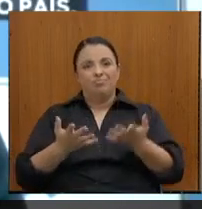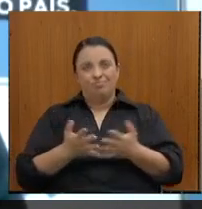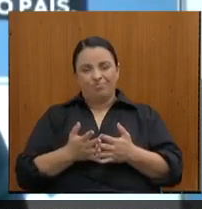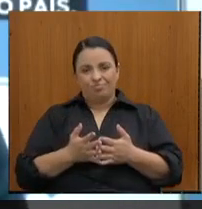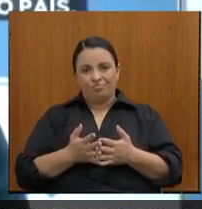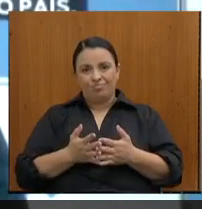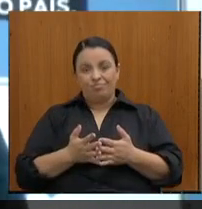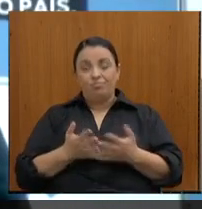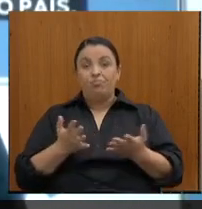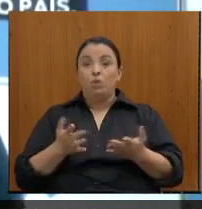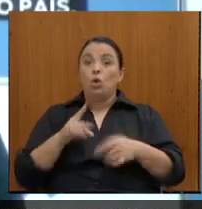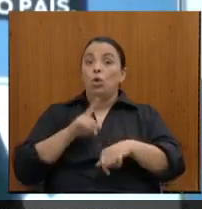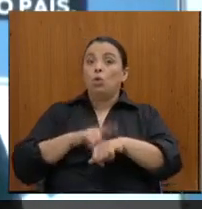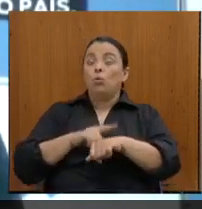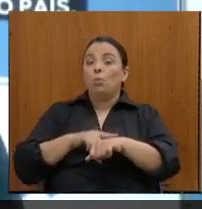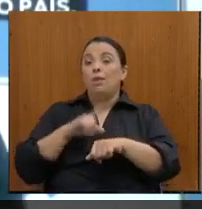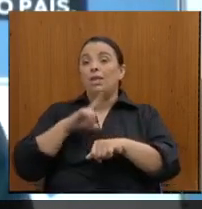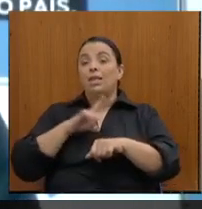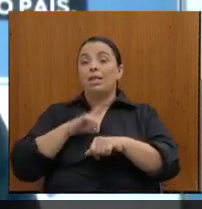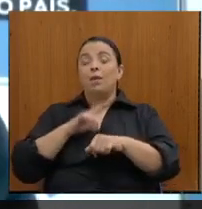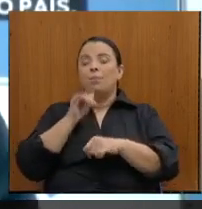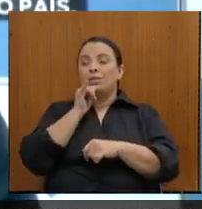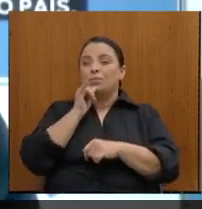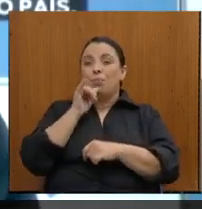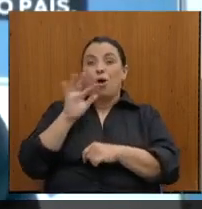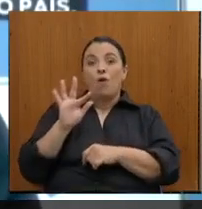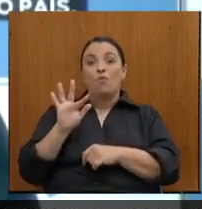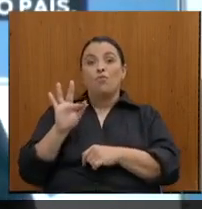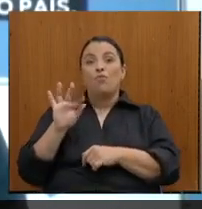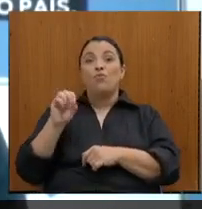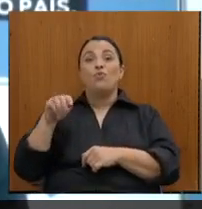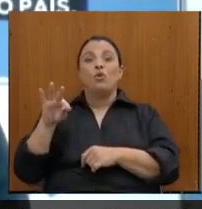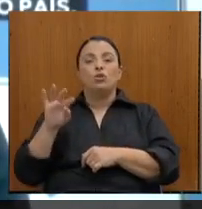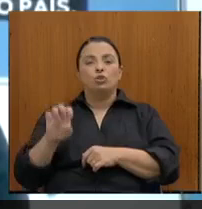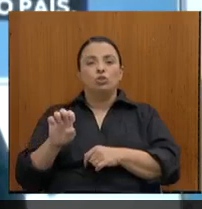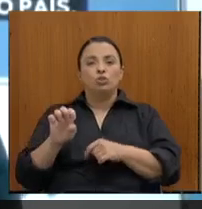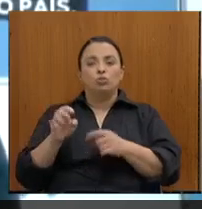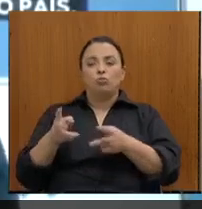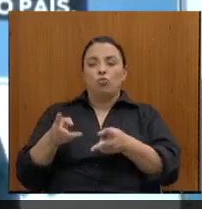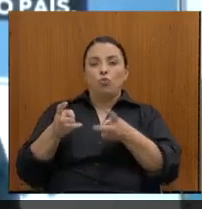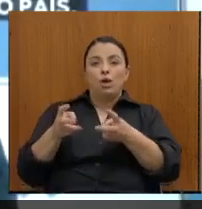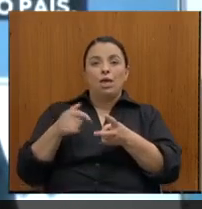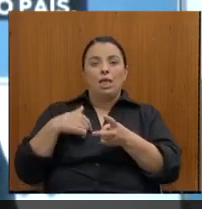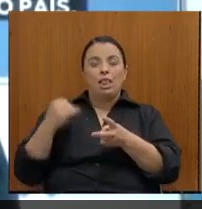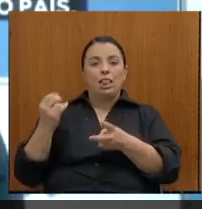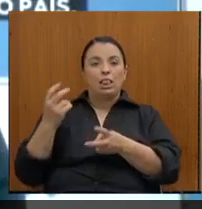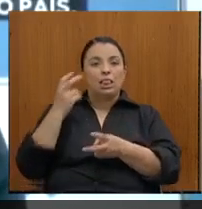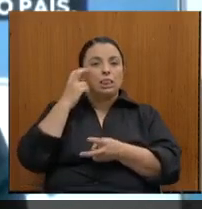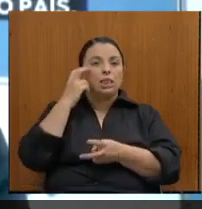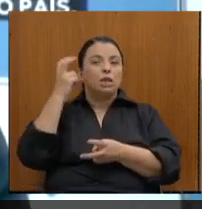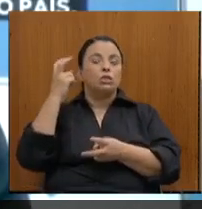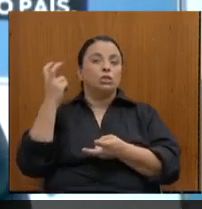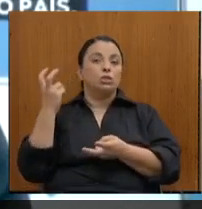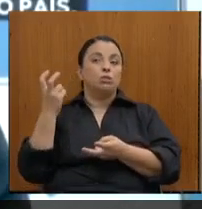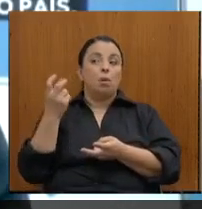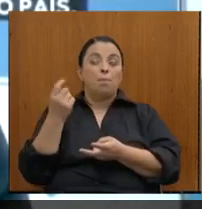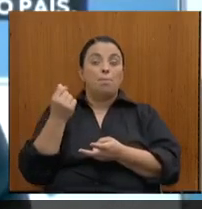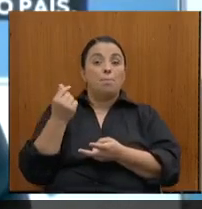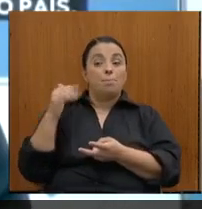momento que a gente tem Fontes e inteligentes de baixo custo de armazenamento